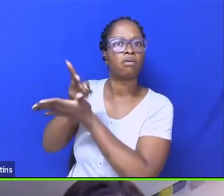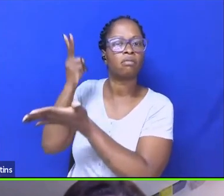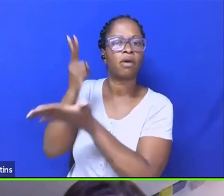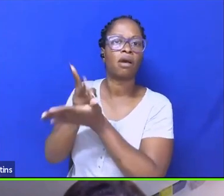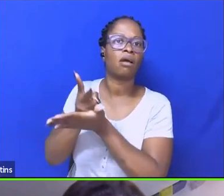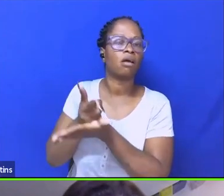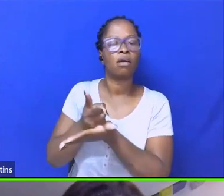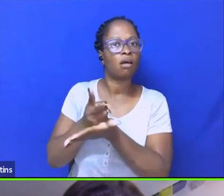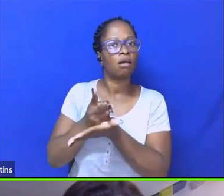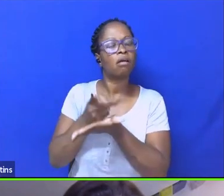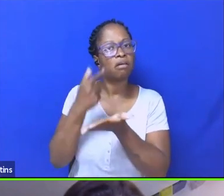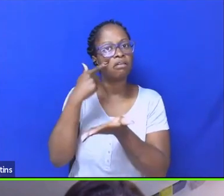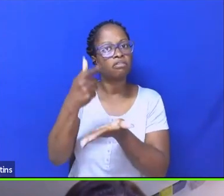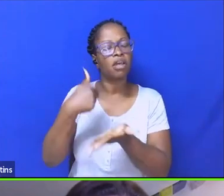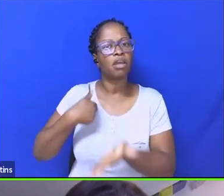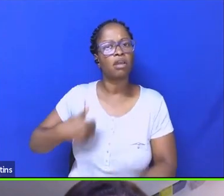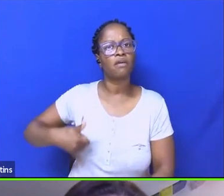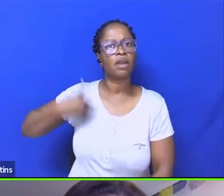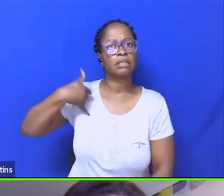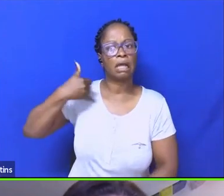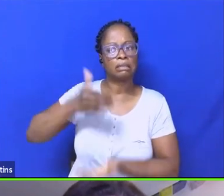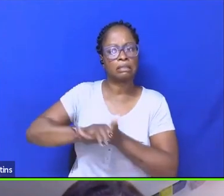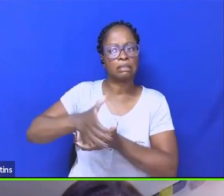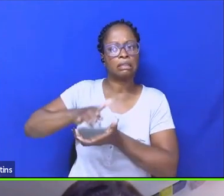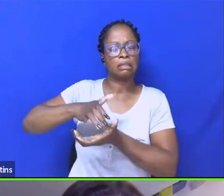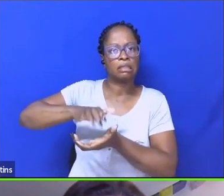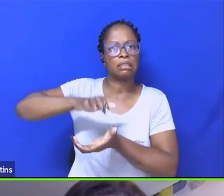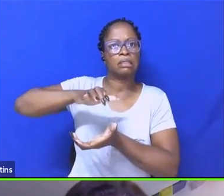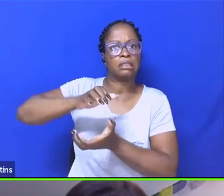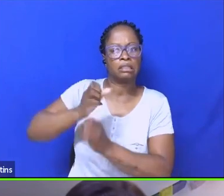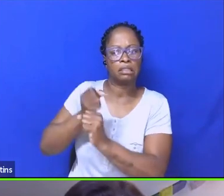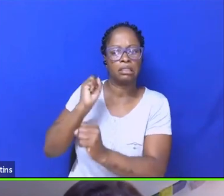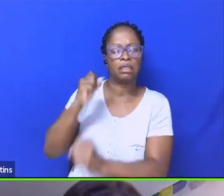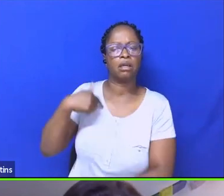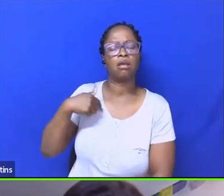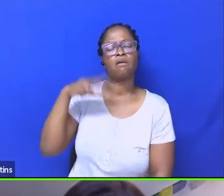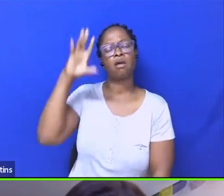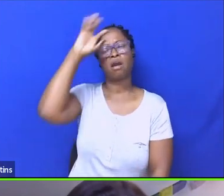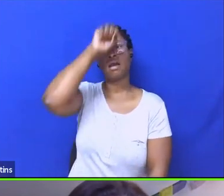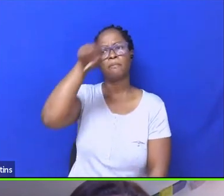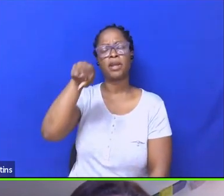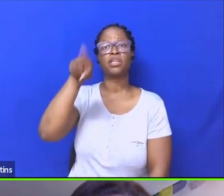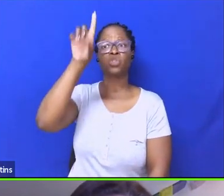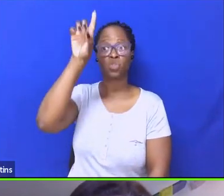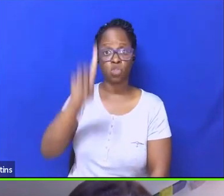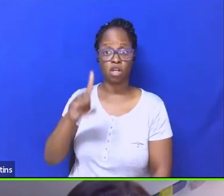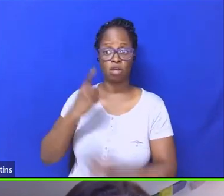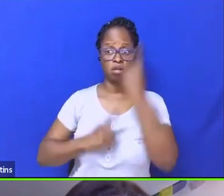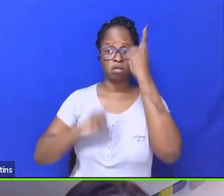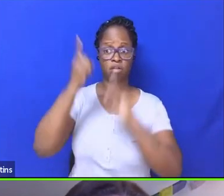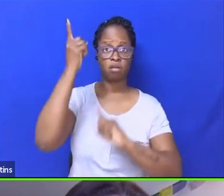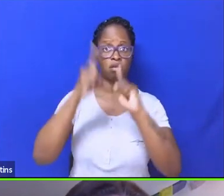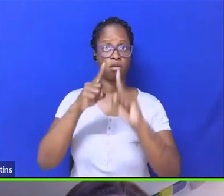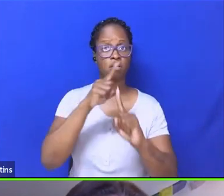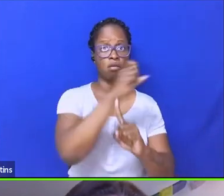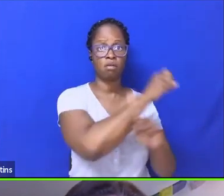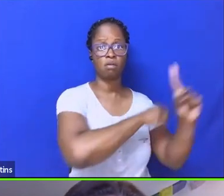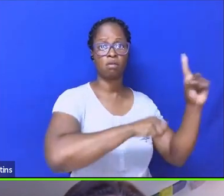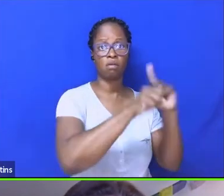direito se ensina em Chile disociado do contexto social político